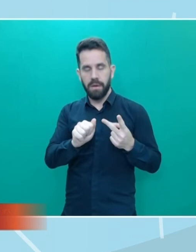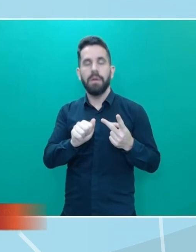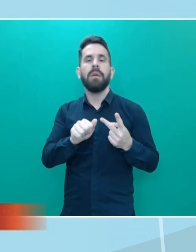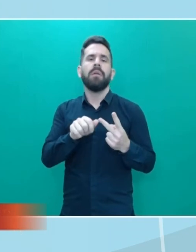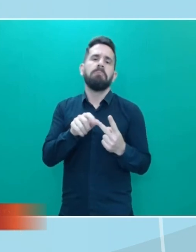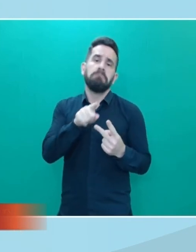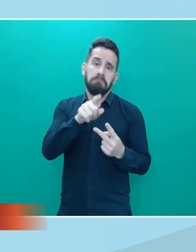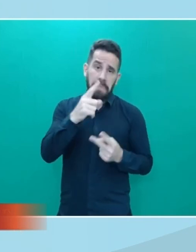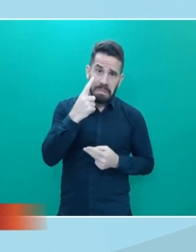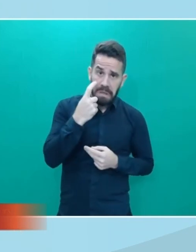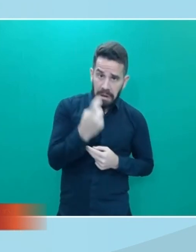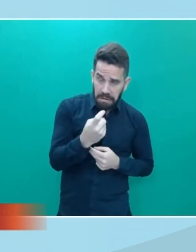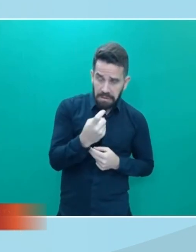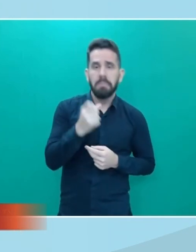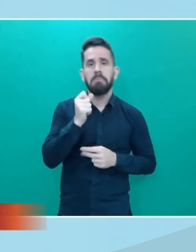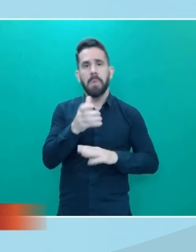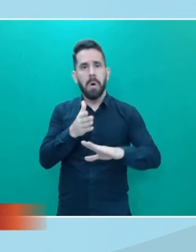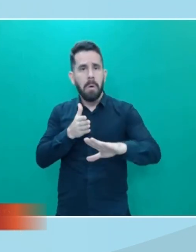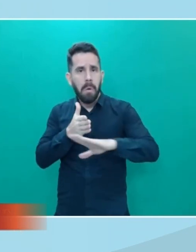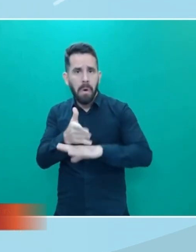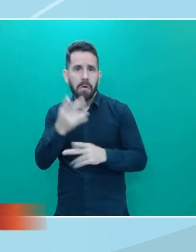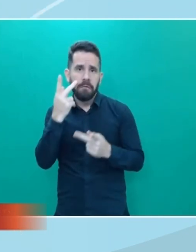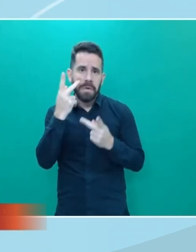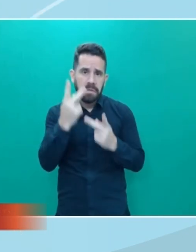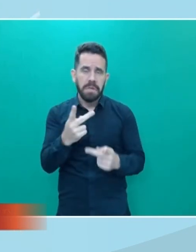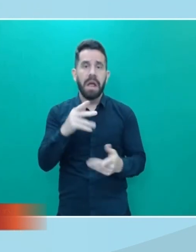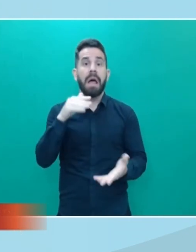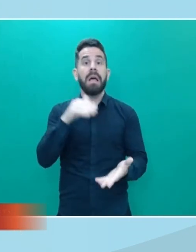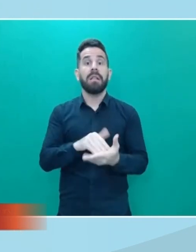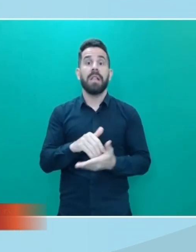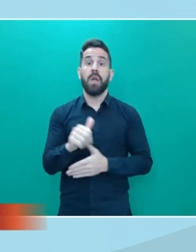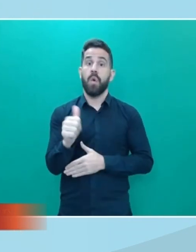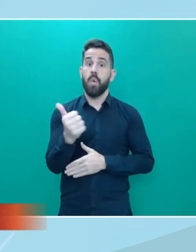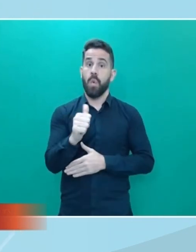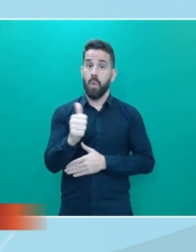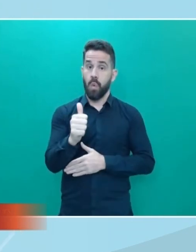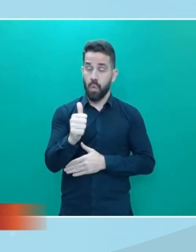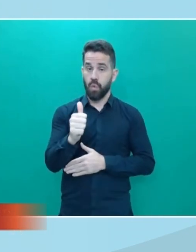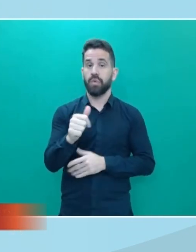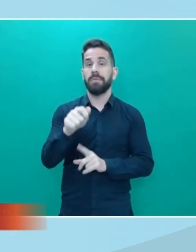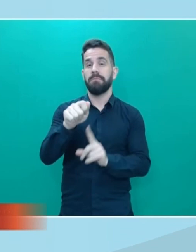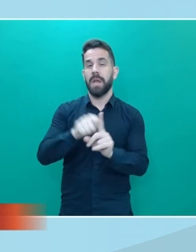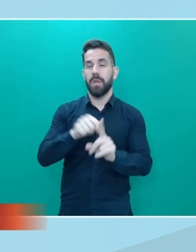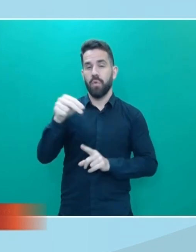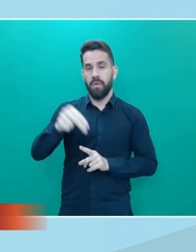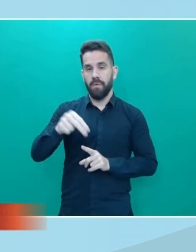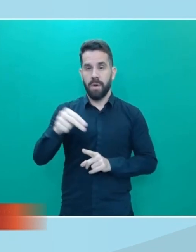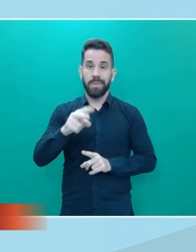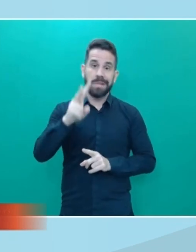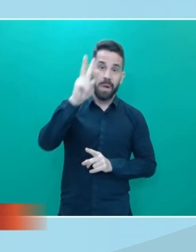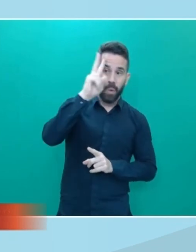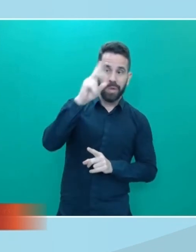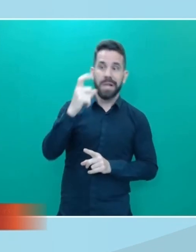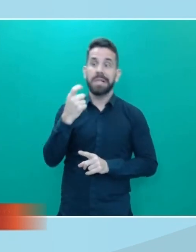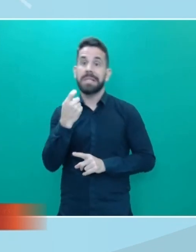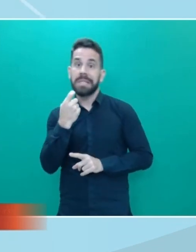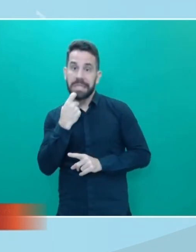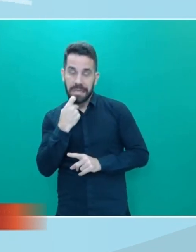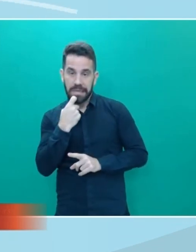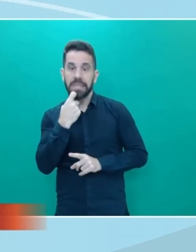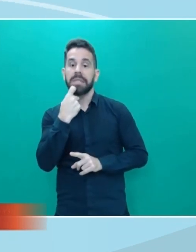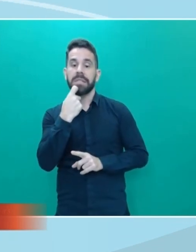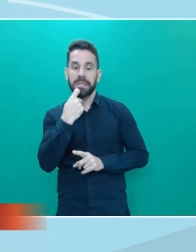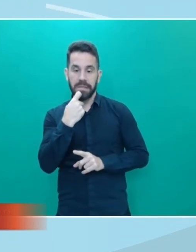até o dia 11 de novembro, de segunda a sexta-feira, das 8 horas da manhã às 6 horas da noite.